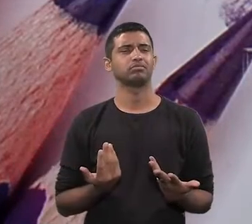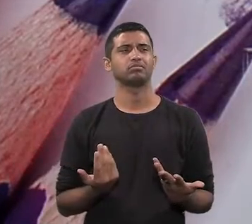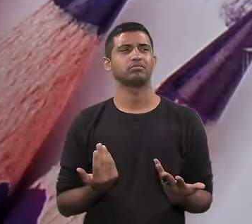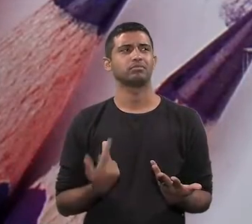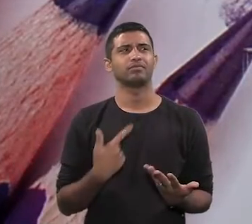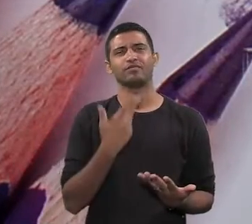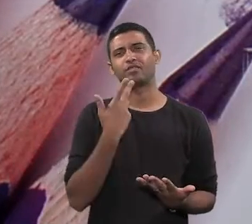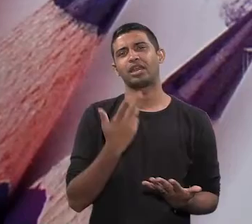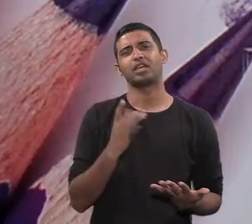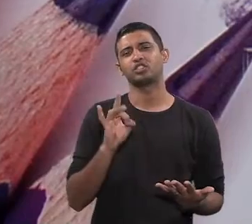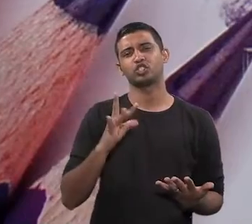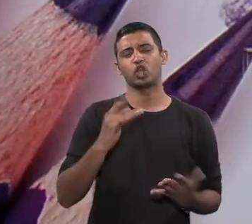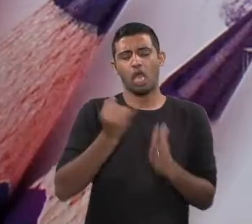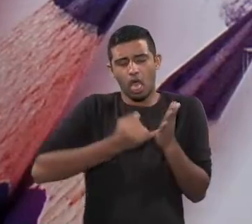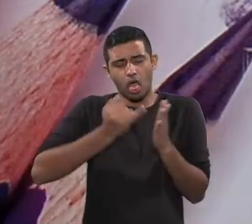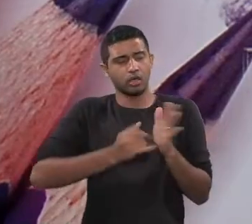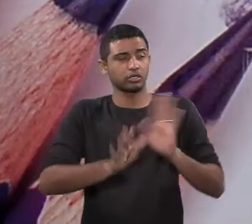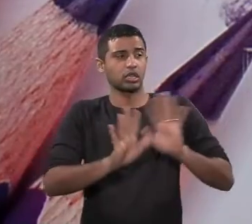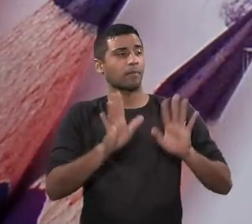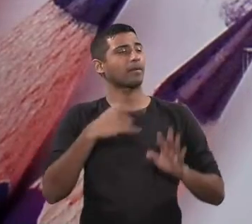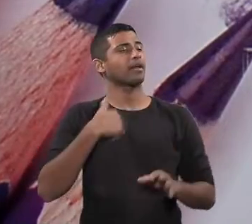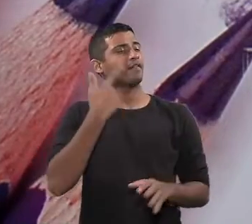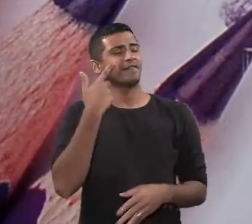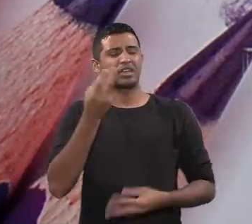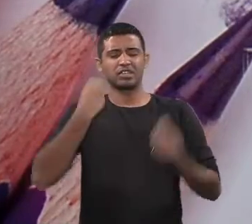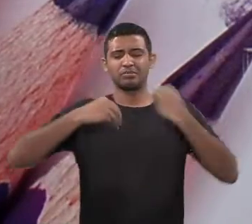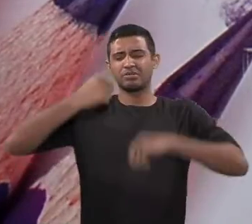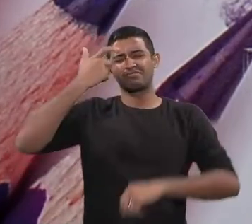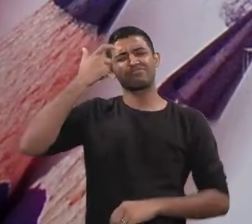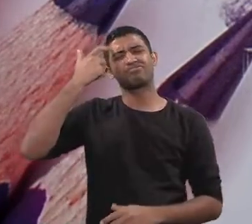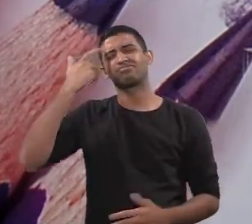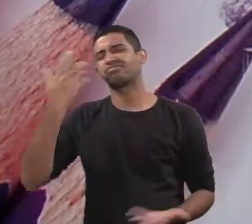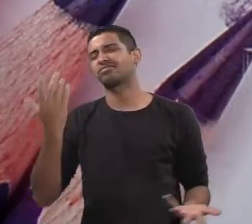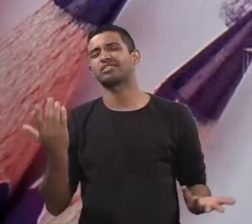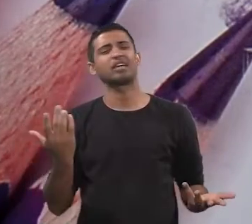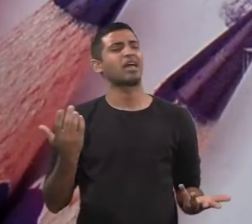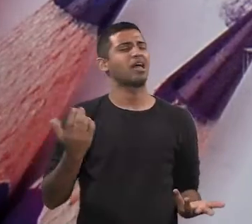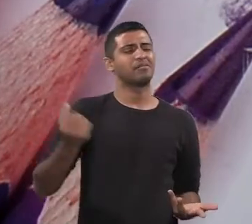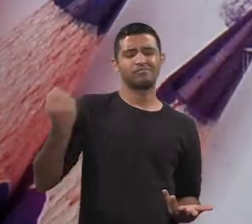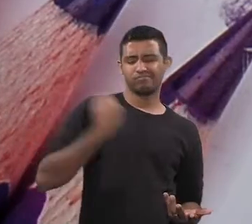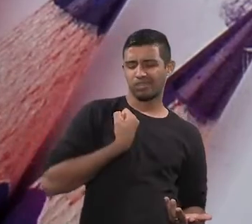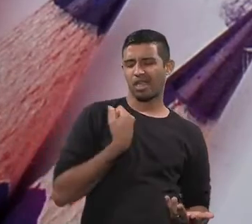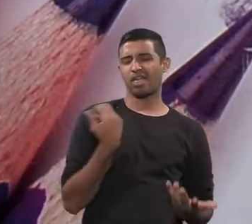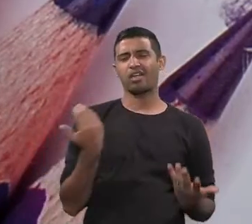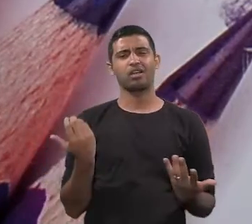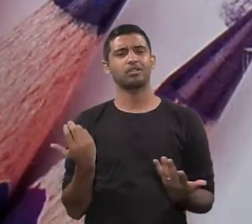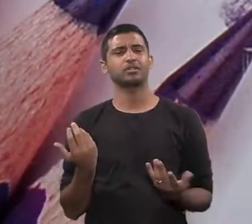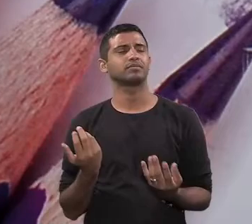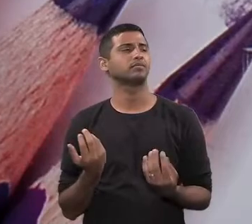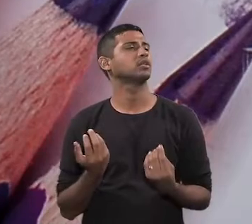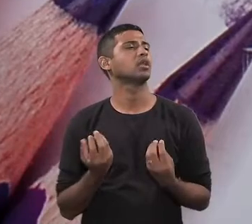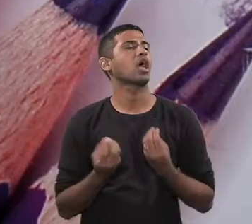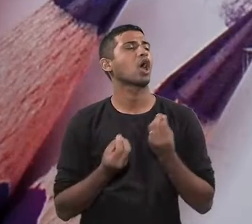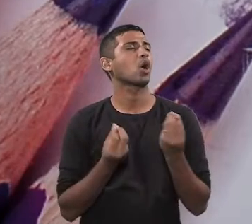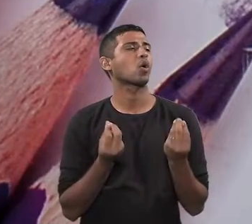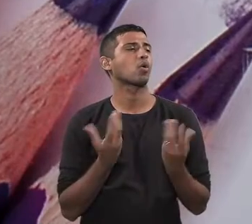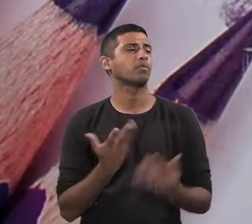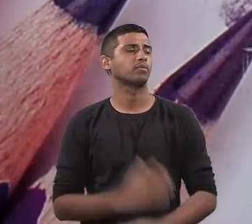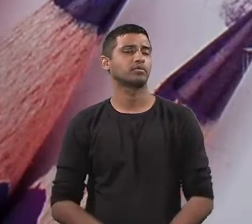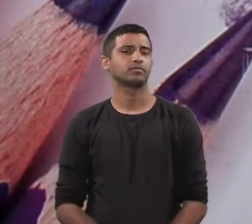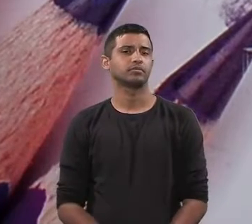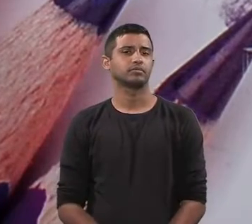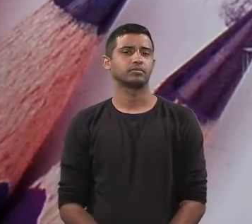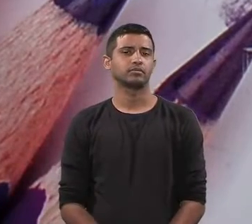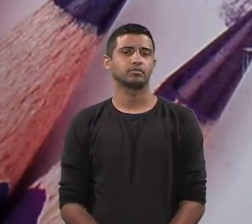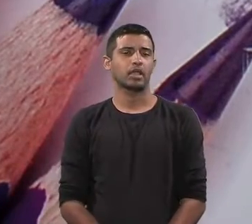né, de não só das drogas, mas da depressão, da pensar em tirar a vida. Como é que